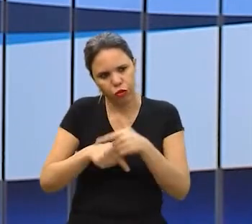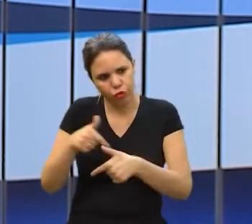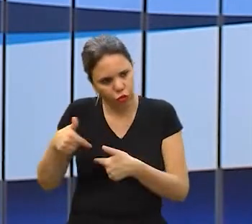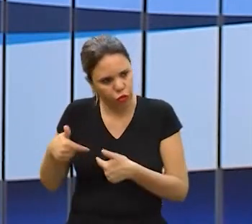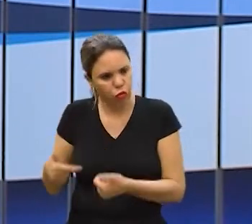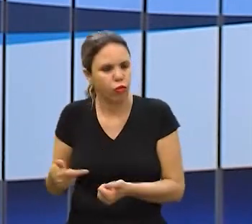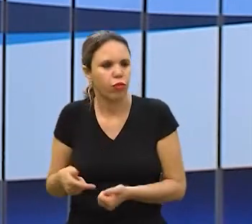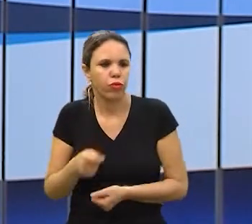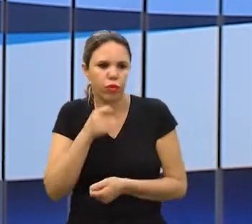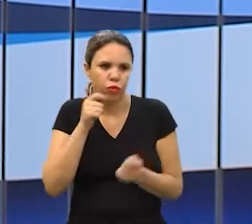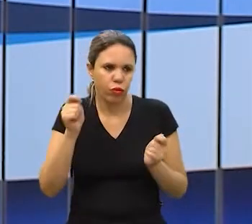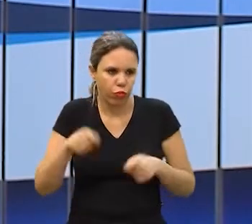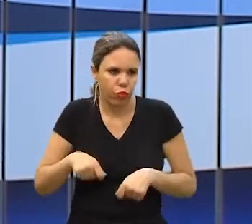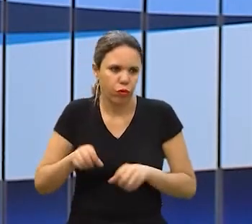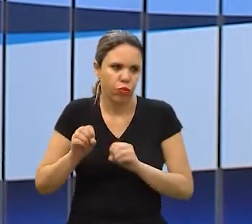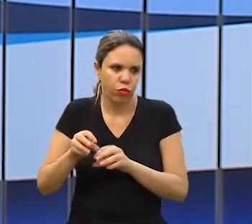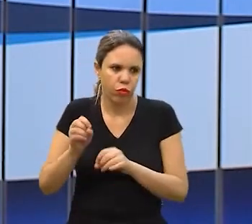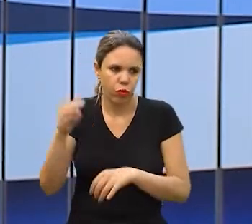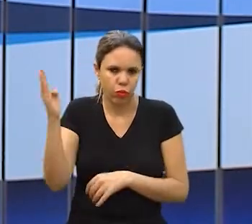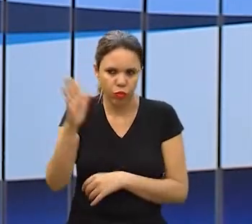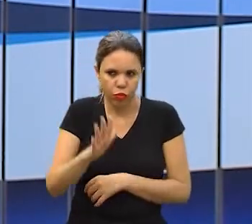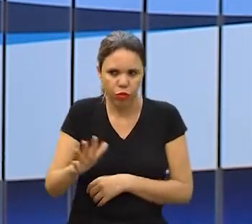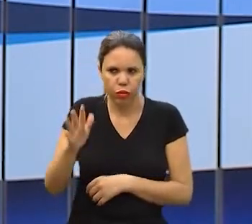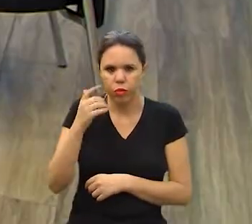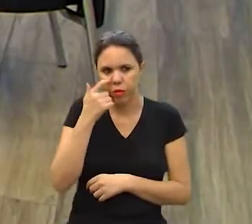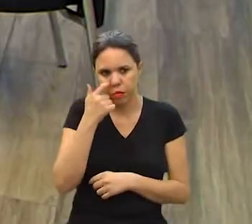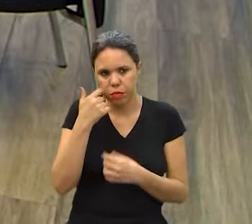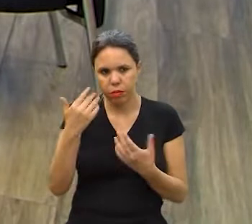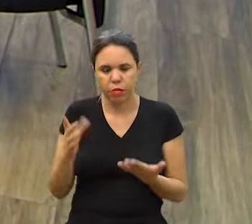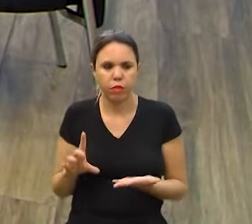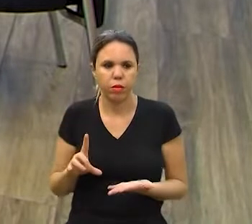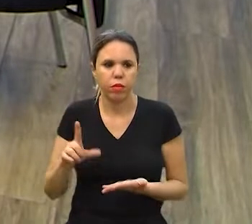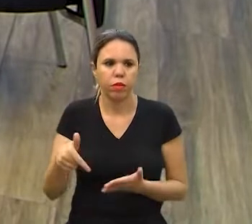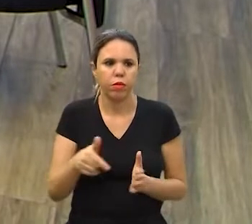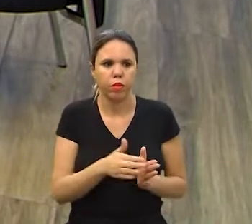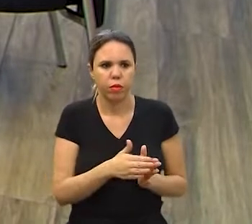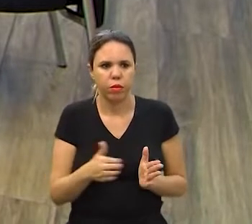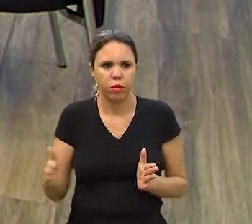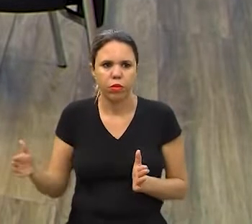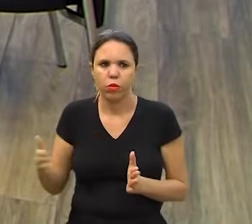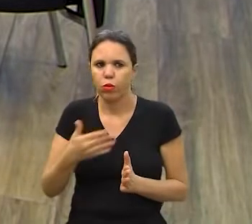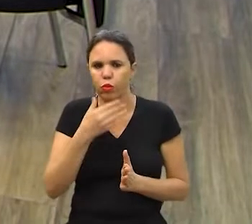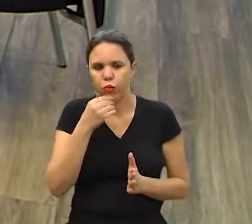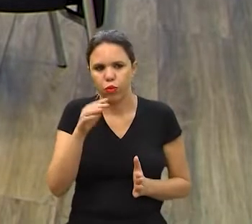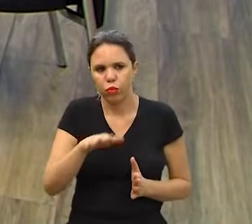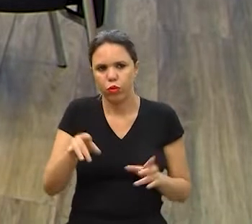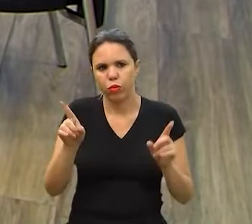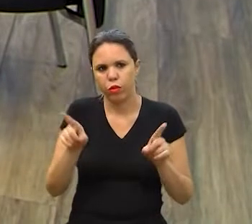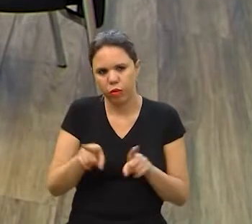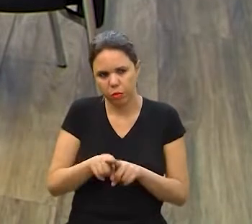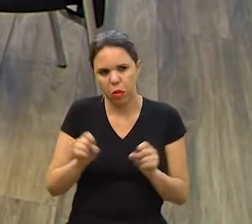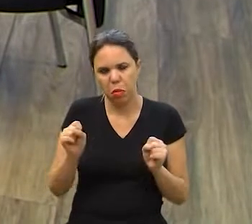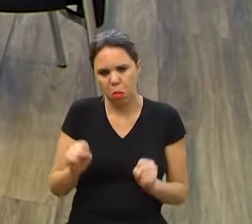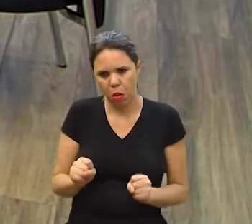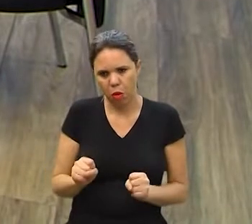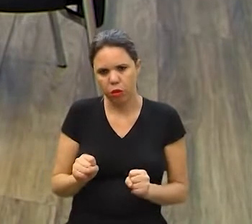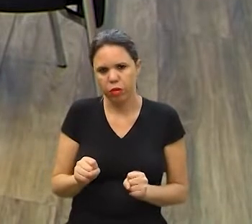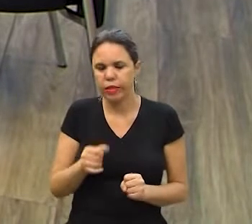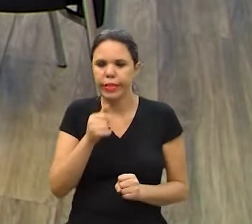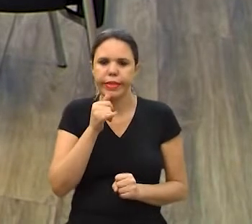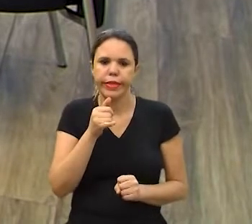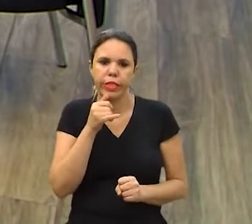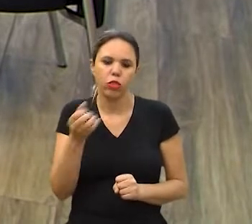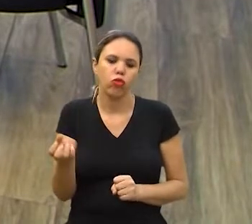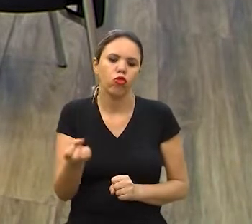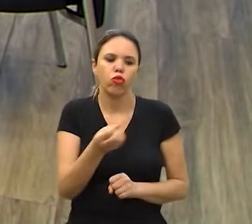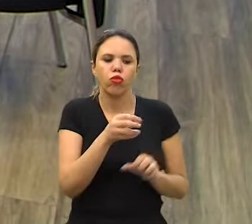já atuou e ainda dá consultoria pelo país, depois de um período, eles podem também ser